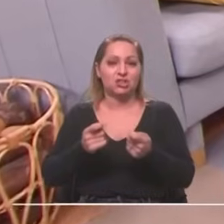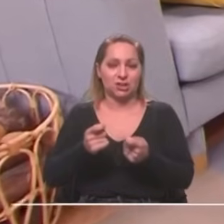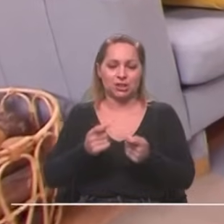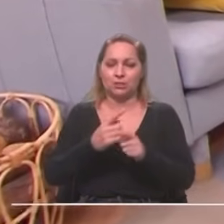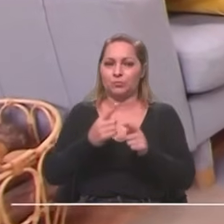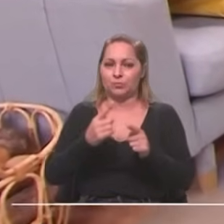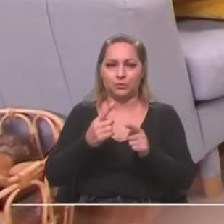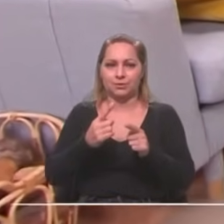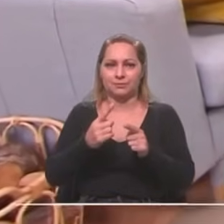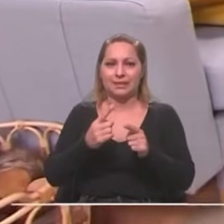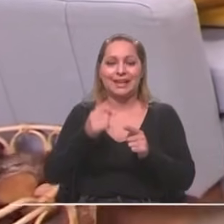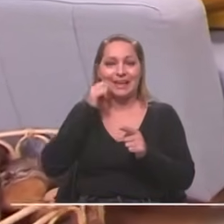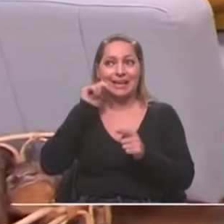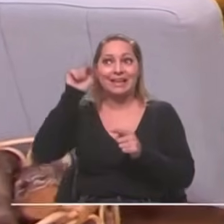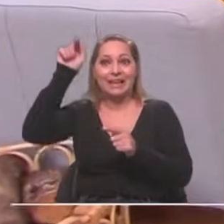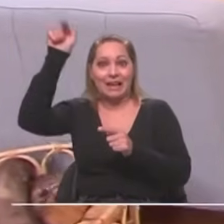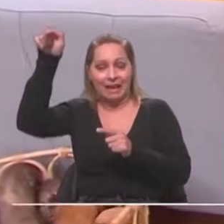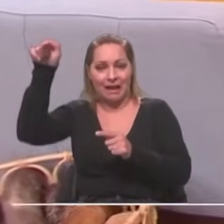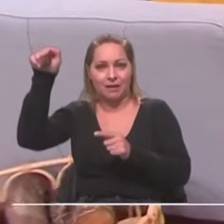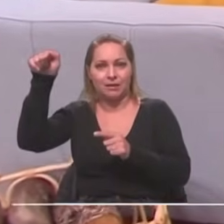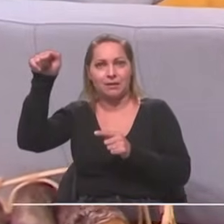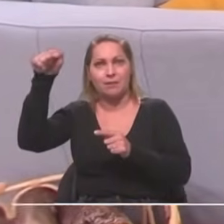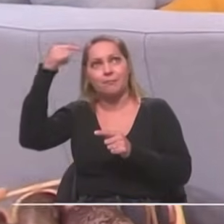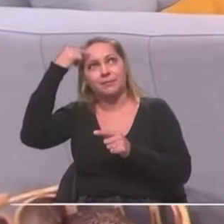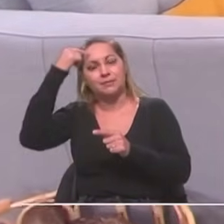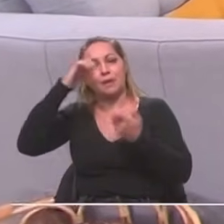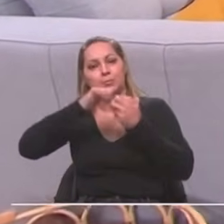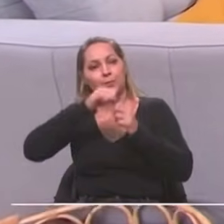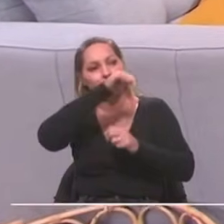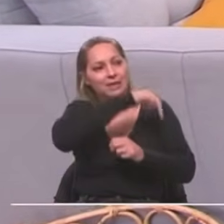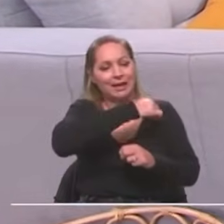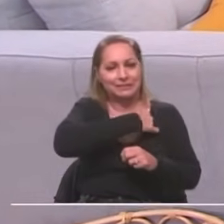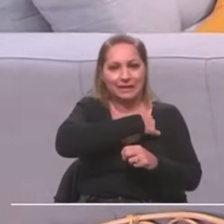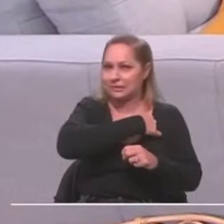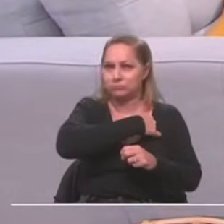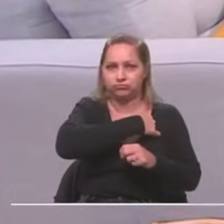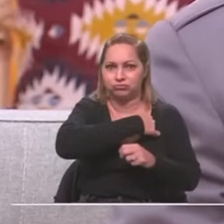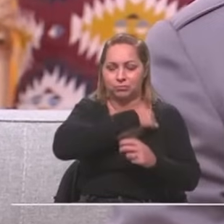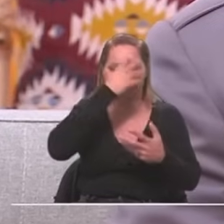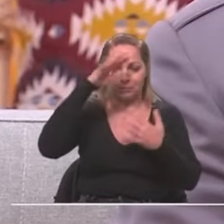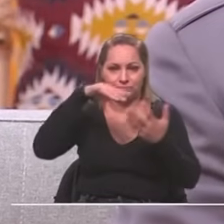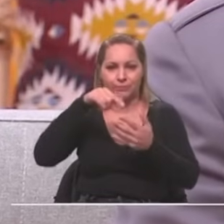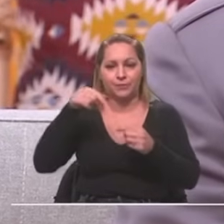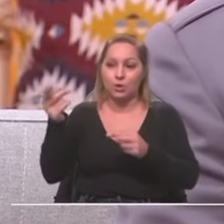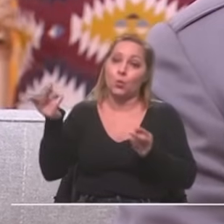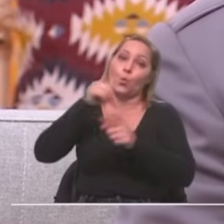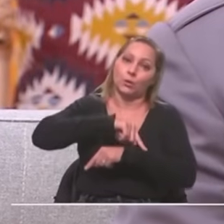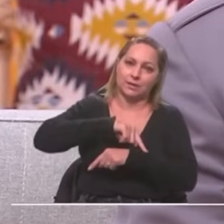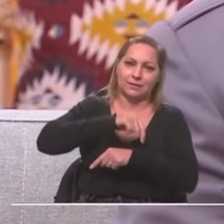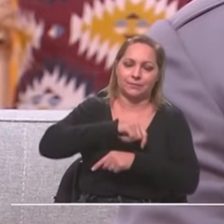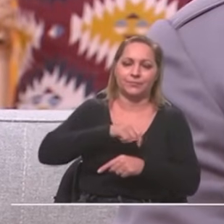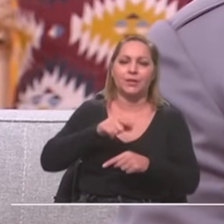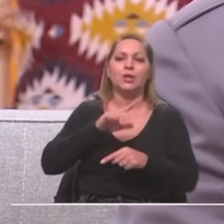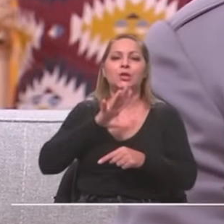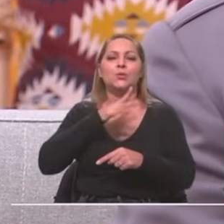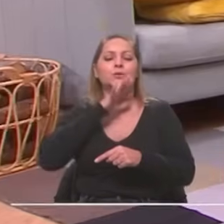nunca é bom, nem para um lado nem para o outro. Quando a gente tenta querer brilhar, mas isso é mau. E quando o filho diz também que quer